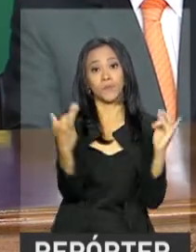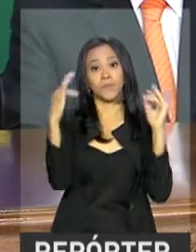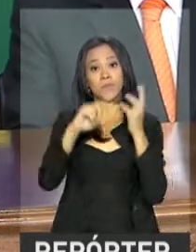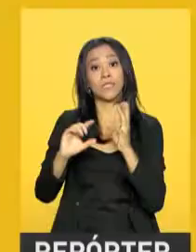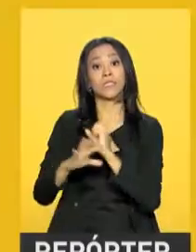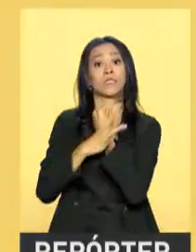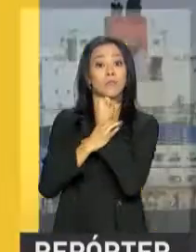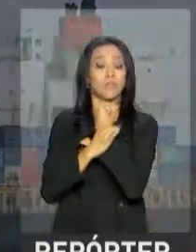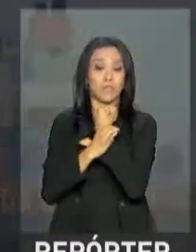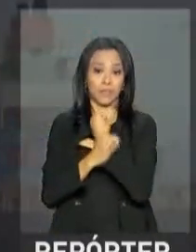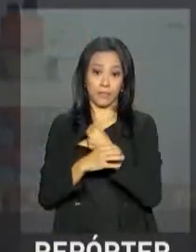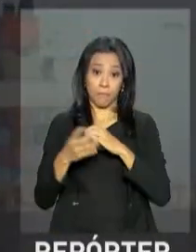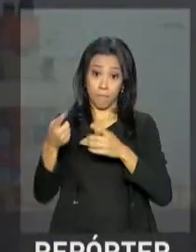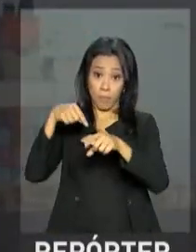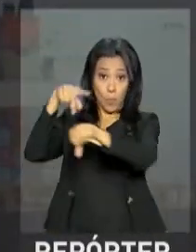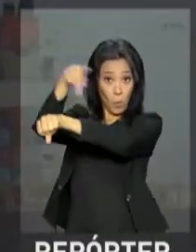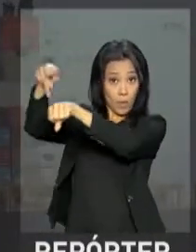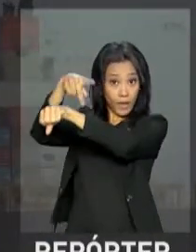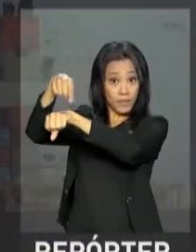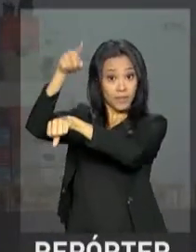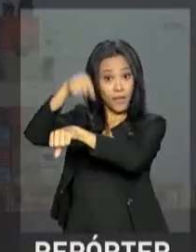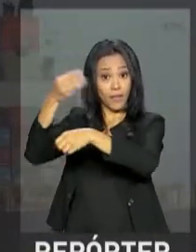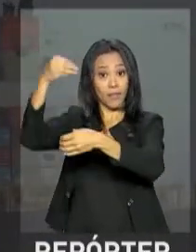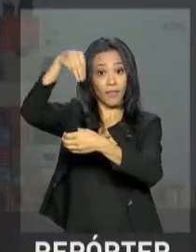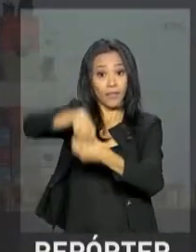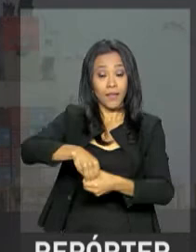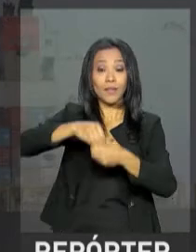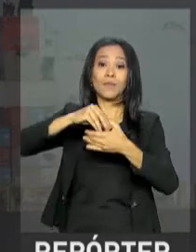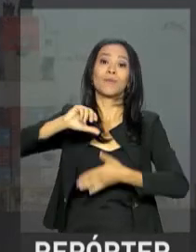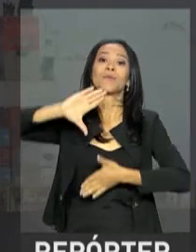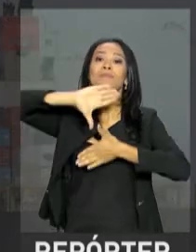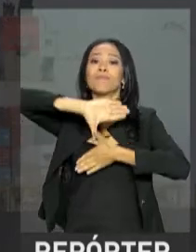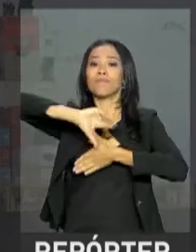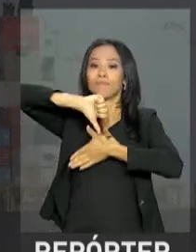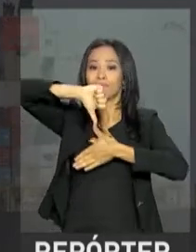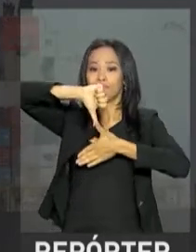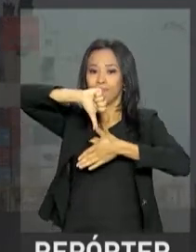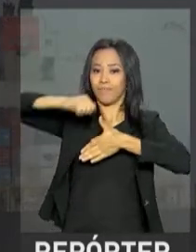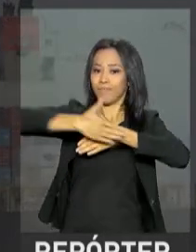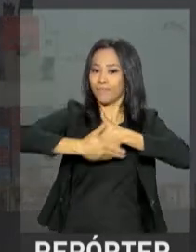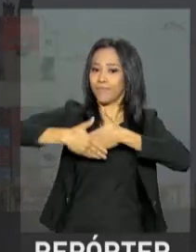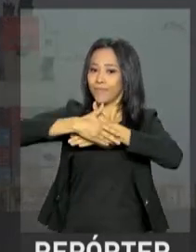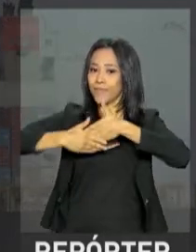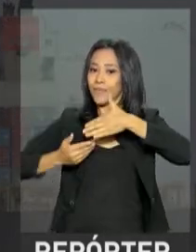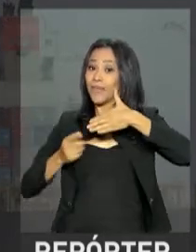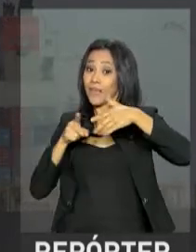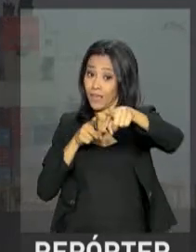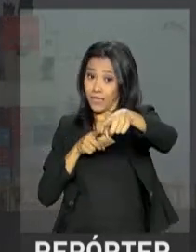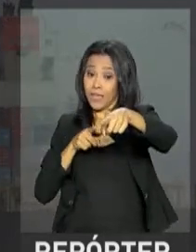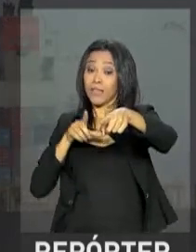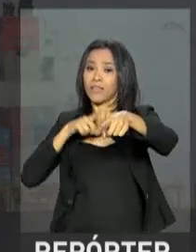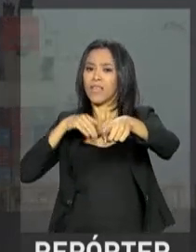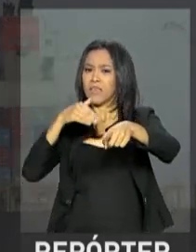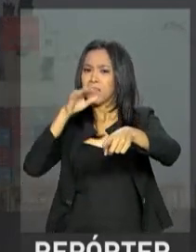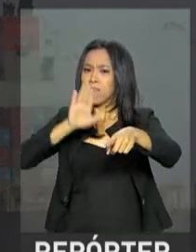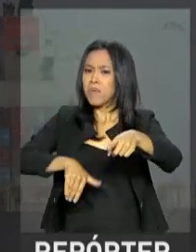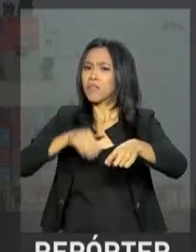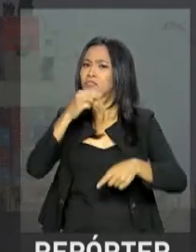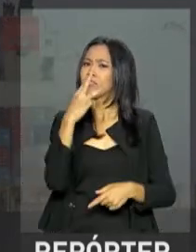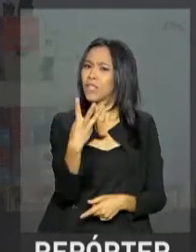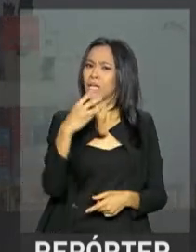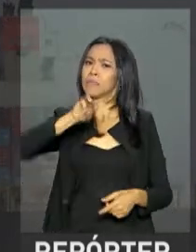segurança o suriname é um país da américa do sul que faz fronteira com a região norte do brasil têm menos de 3 milhões de